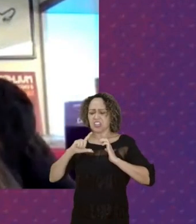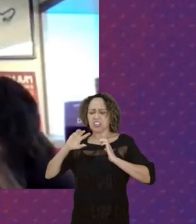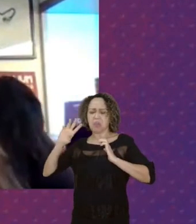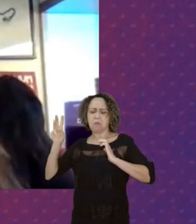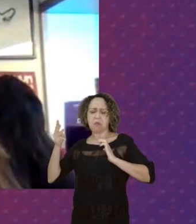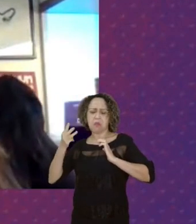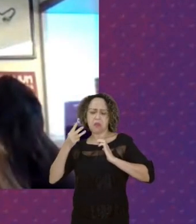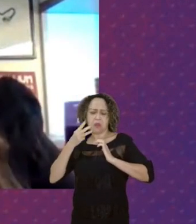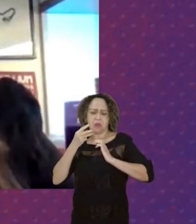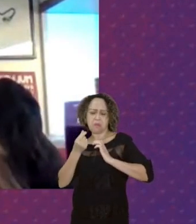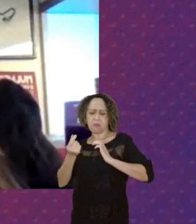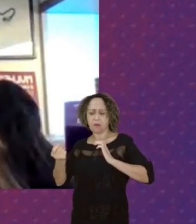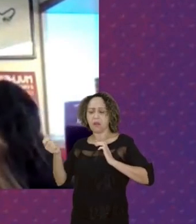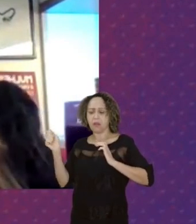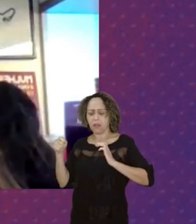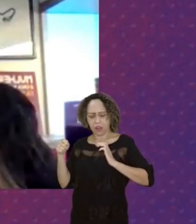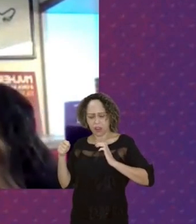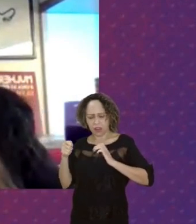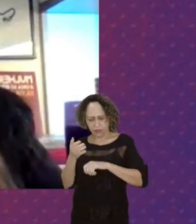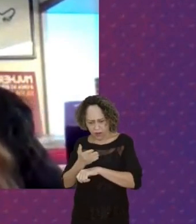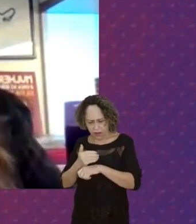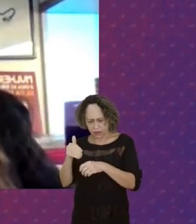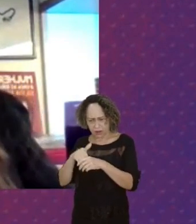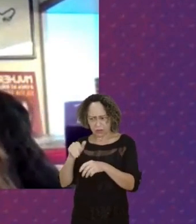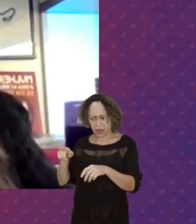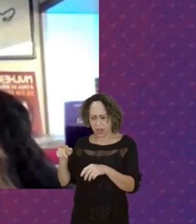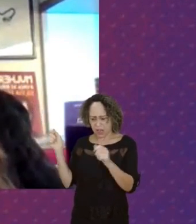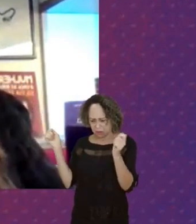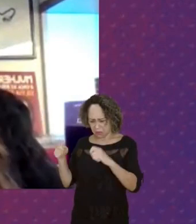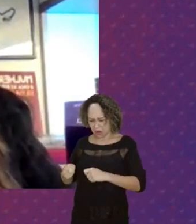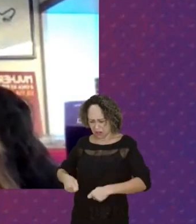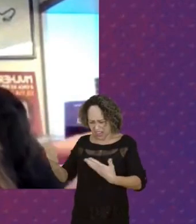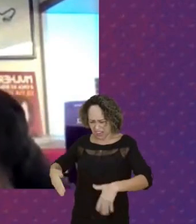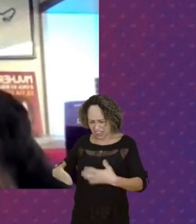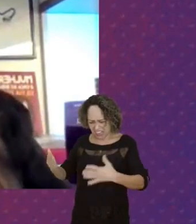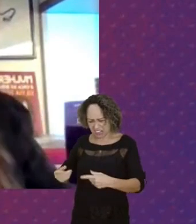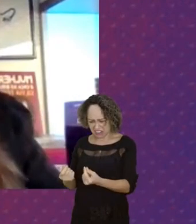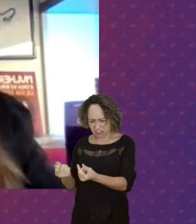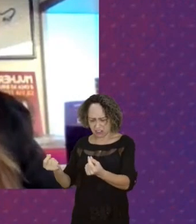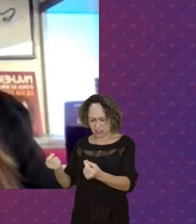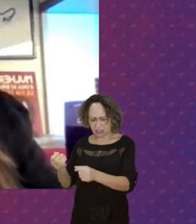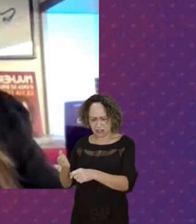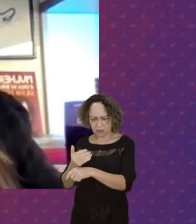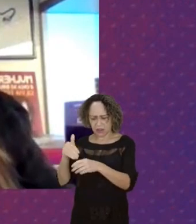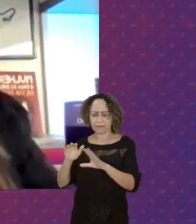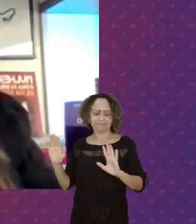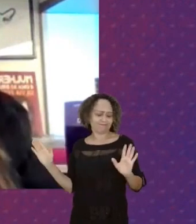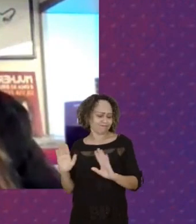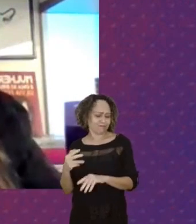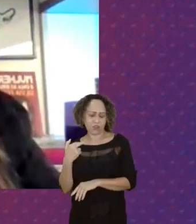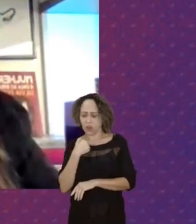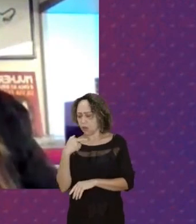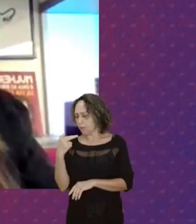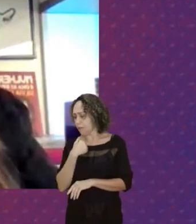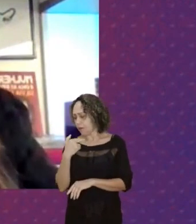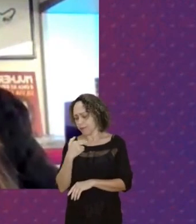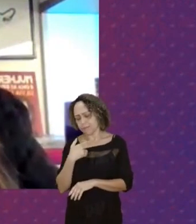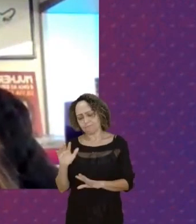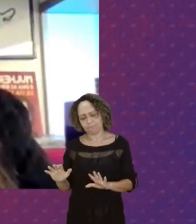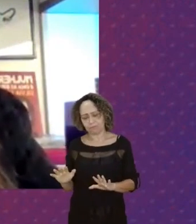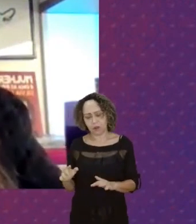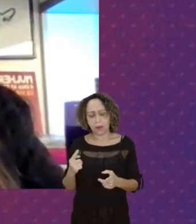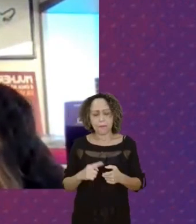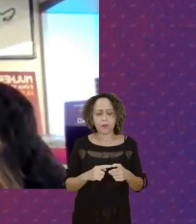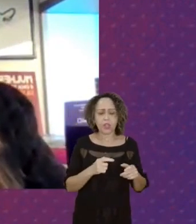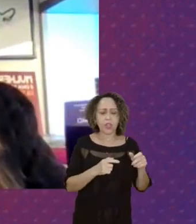fazer a pré-campanha dela. Ela não pode gastar todo o dinheiro que ela tem na pré-campanha, considerando que as outras candidatas, pré-candidatas,